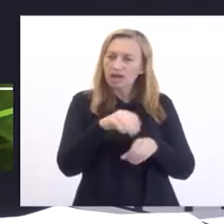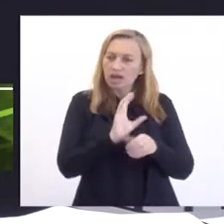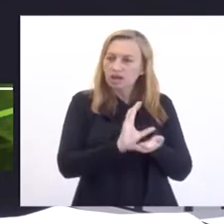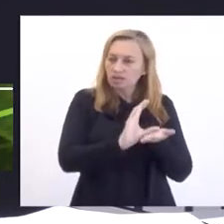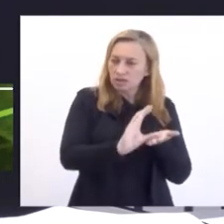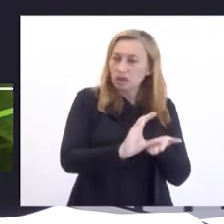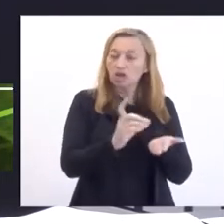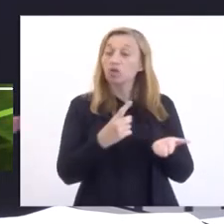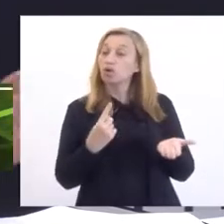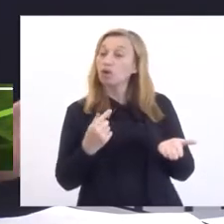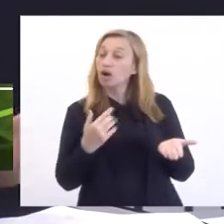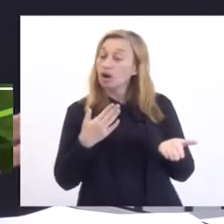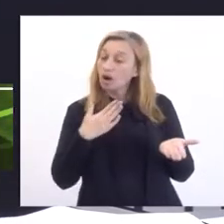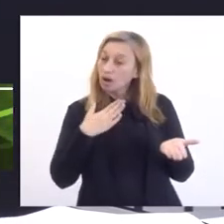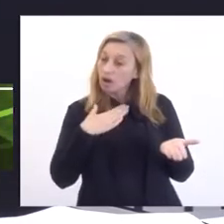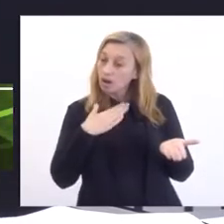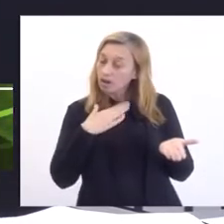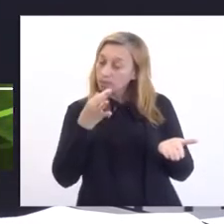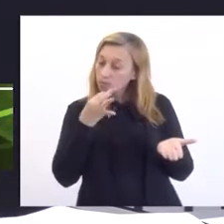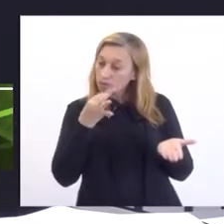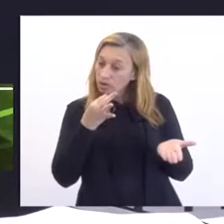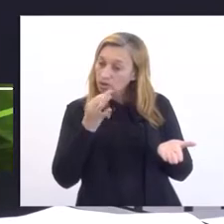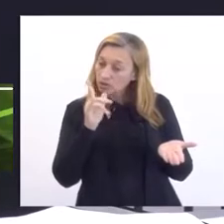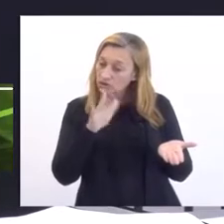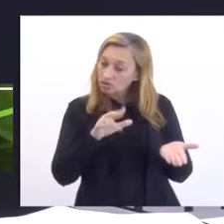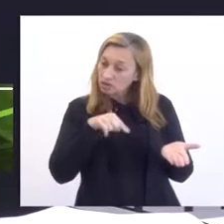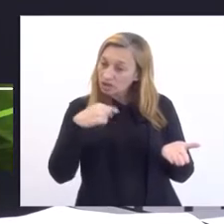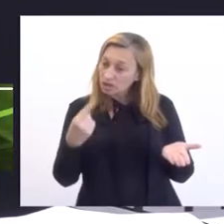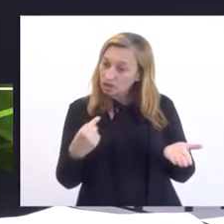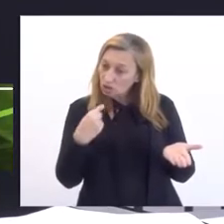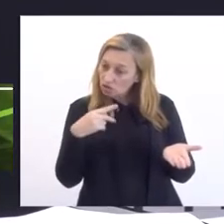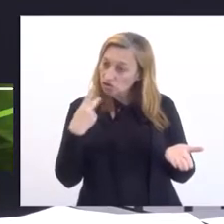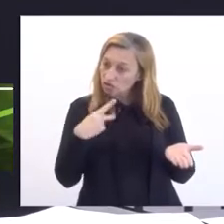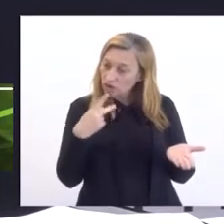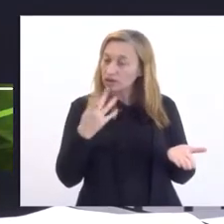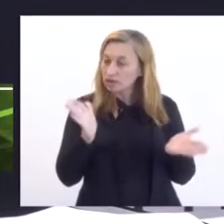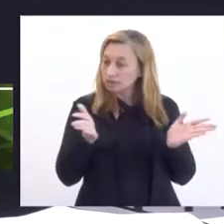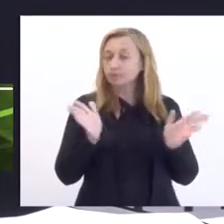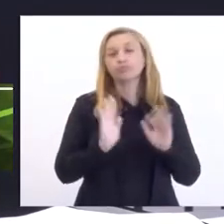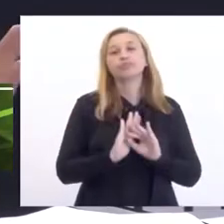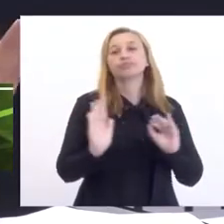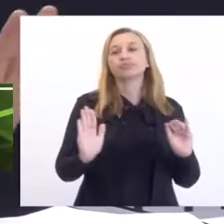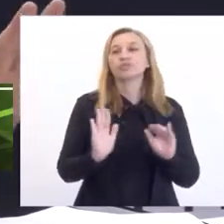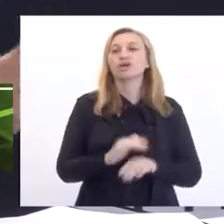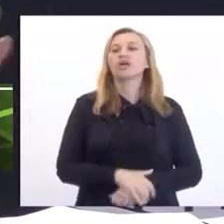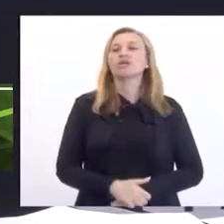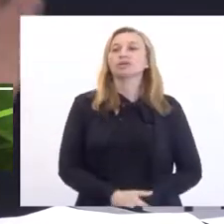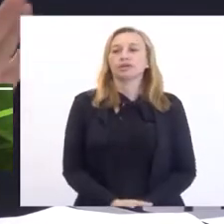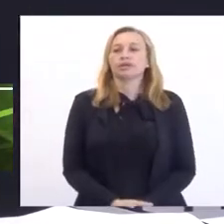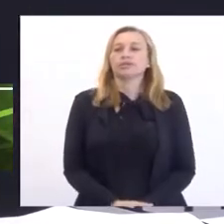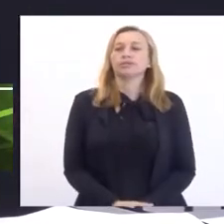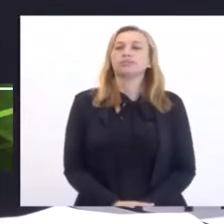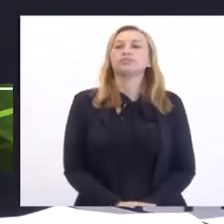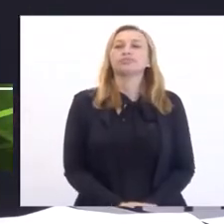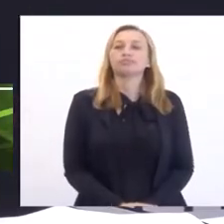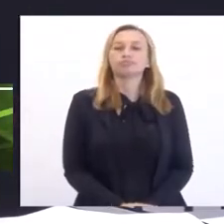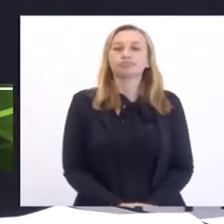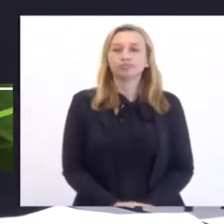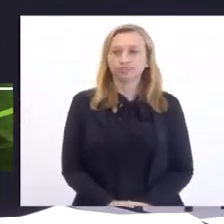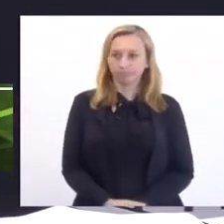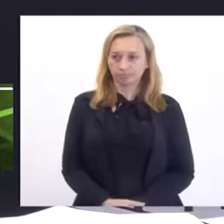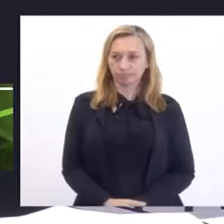será absolutamente distinta da que eu fiz. Eu só obstaculei a fala dele, mais nada. Só queria fazer esse